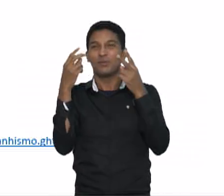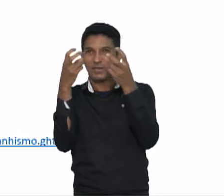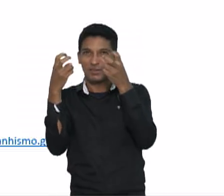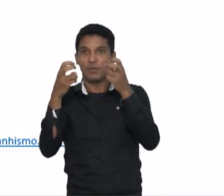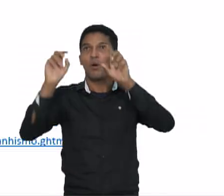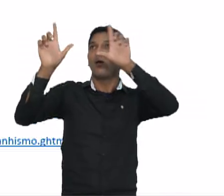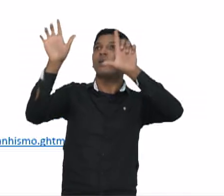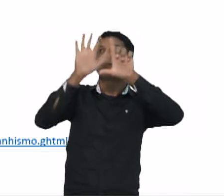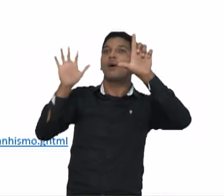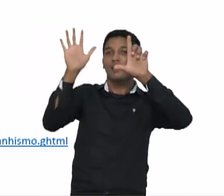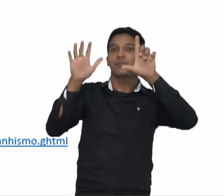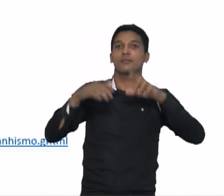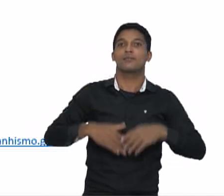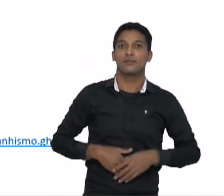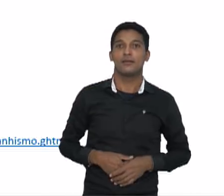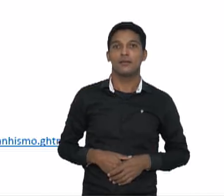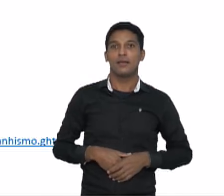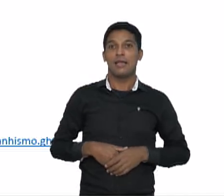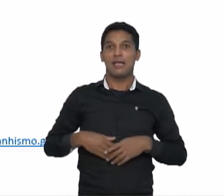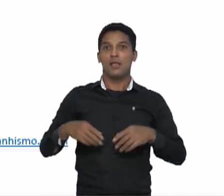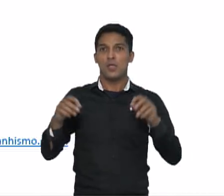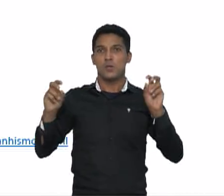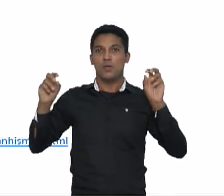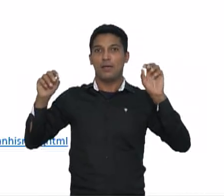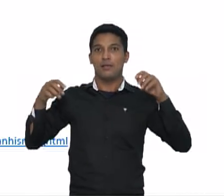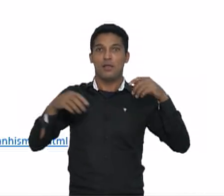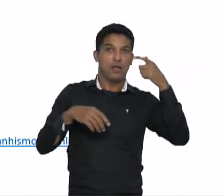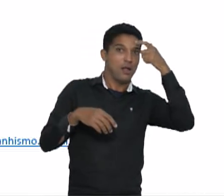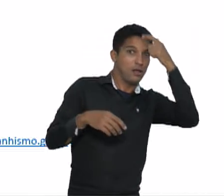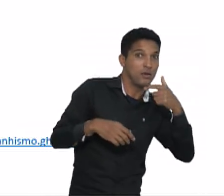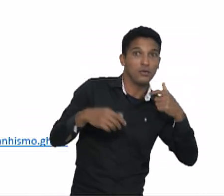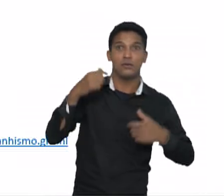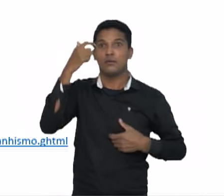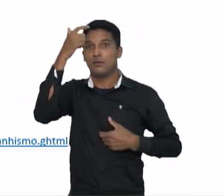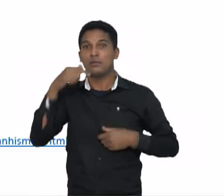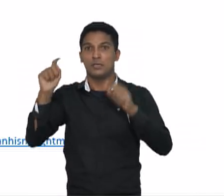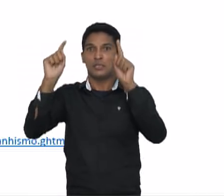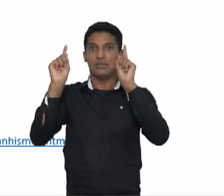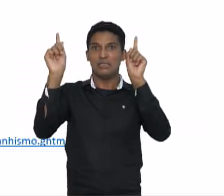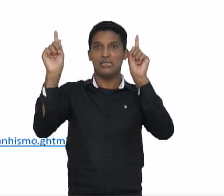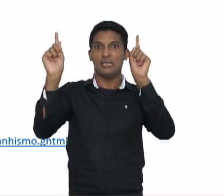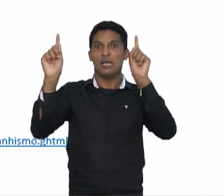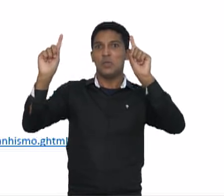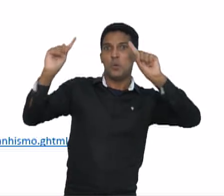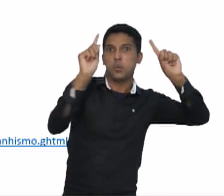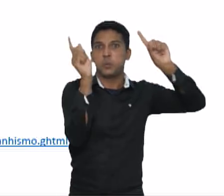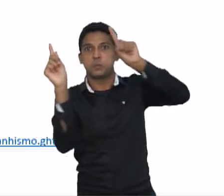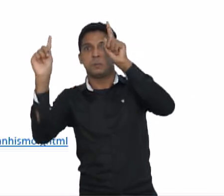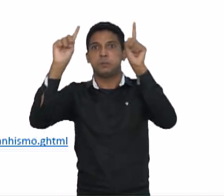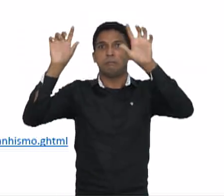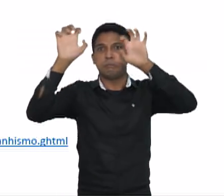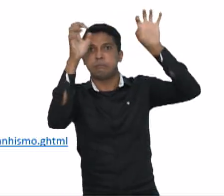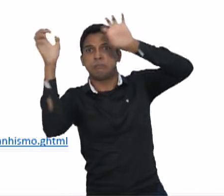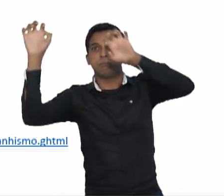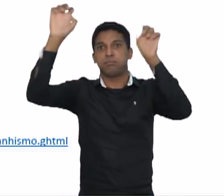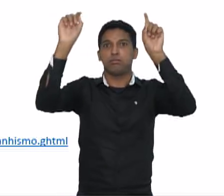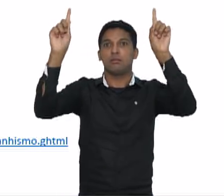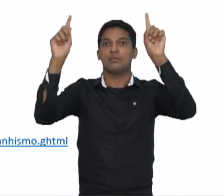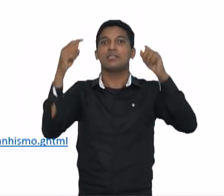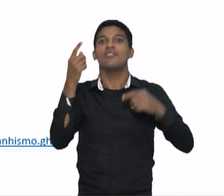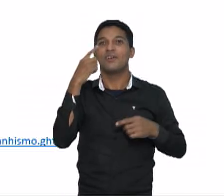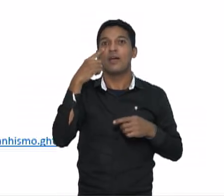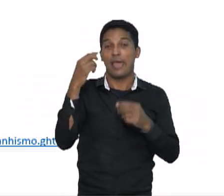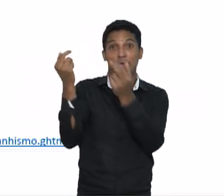atletas, um ao lado do outro. Então, os dois têm vias exatamente iguais. As agarras